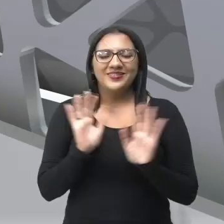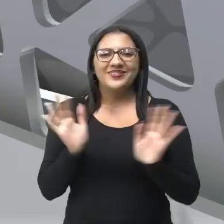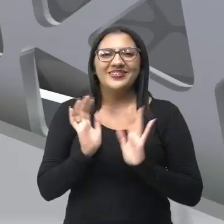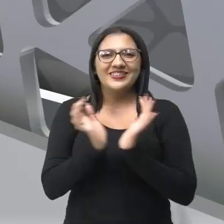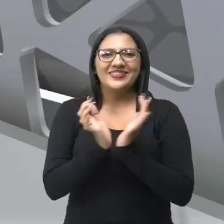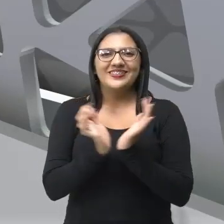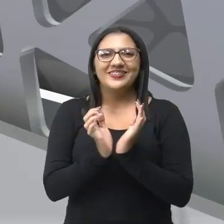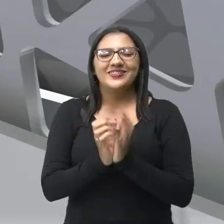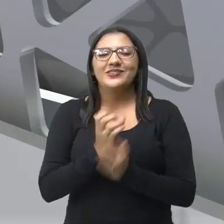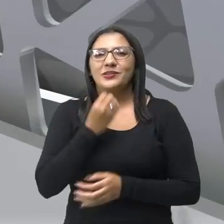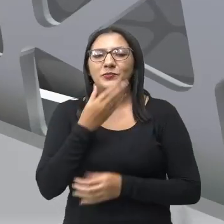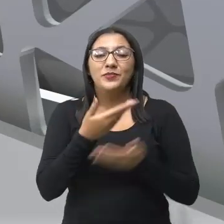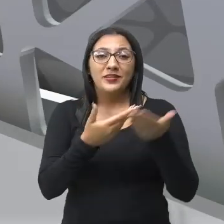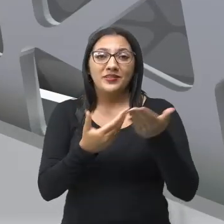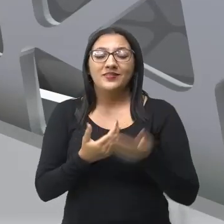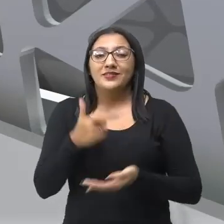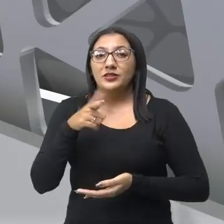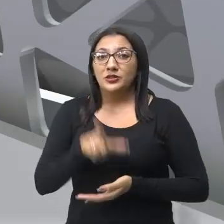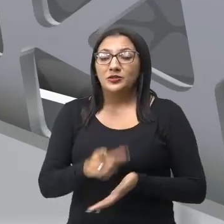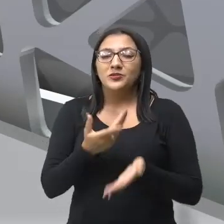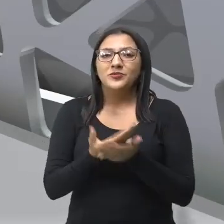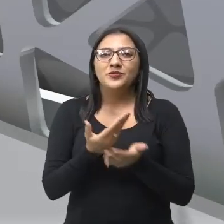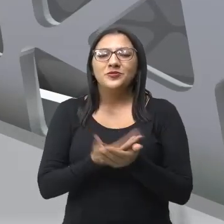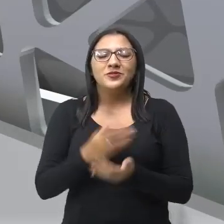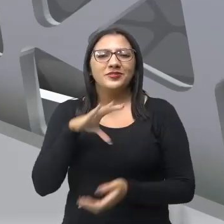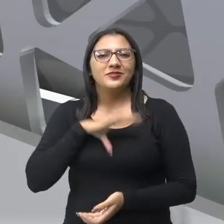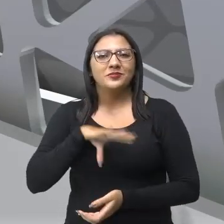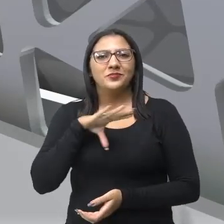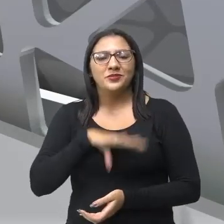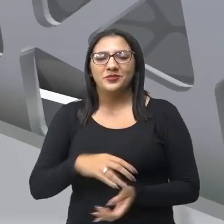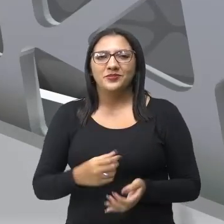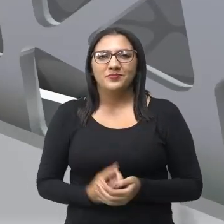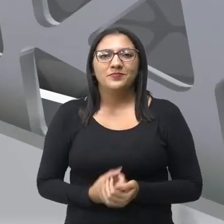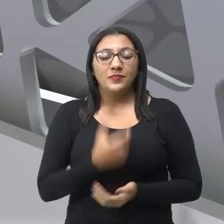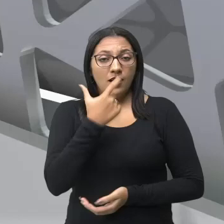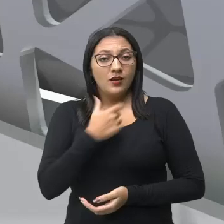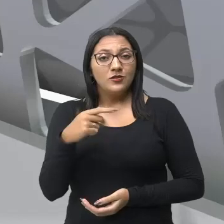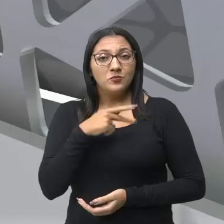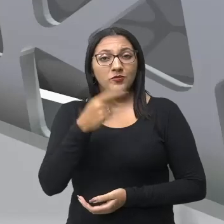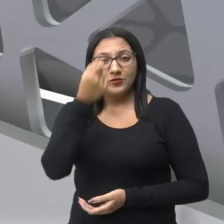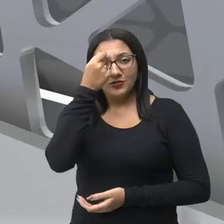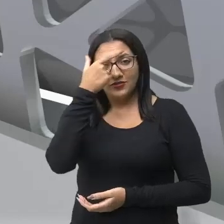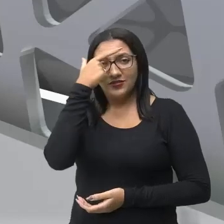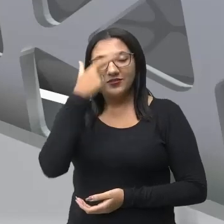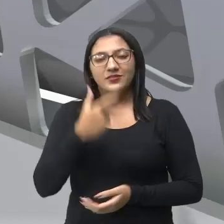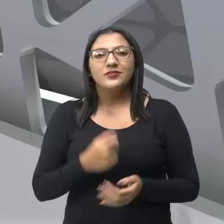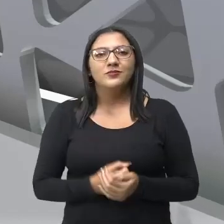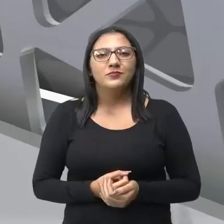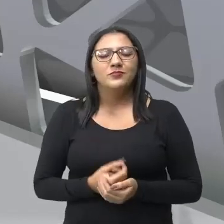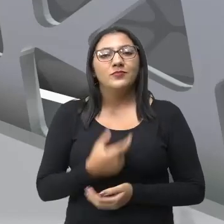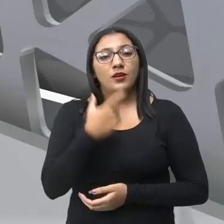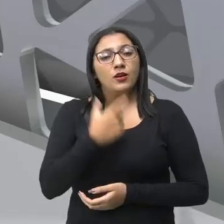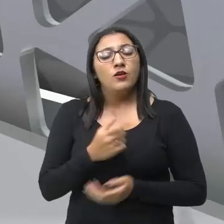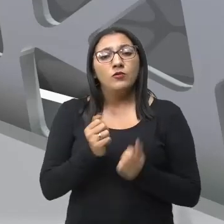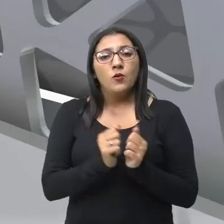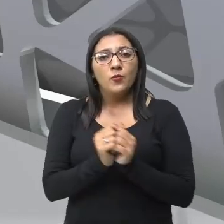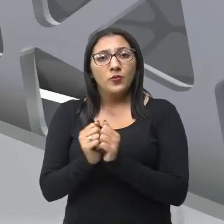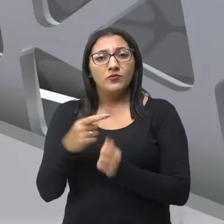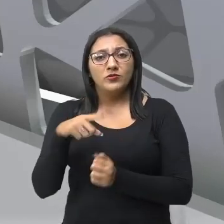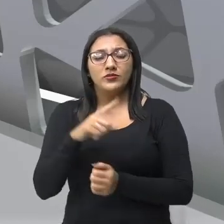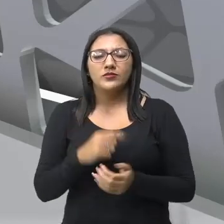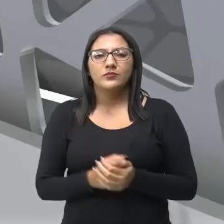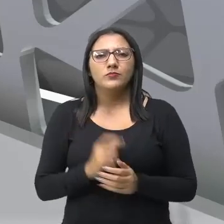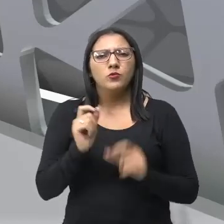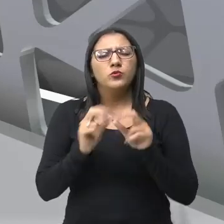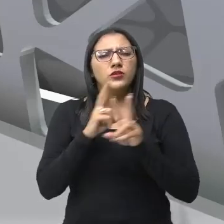Olá, turmas! Bem-vindos a mais uma aula de língua portuguesa. Sou o professor Denilson e vou acompanhá-los. O que vamos